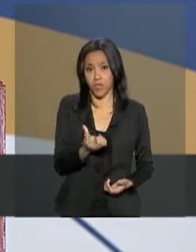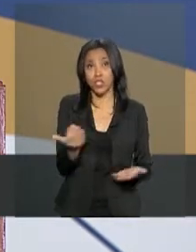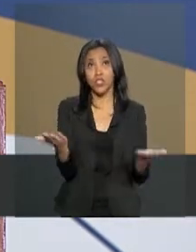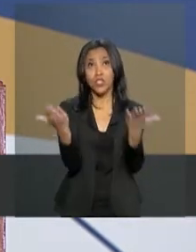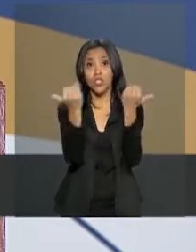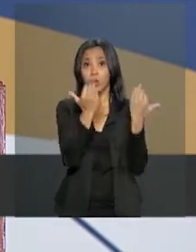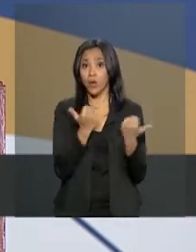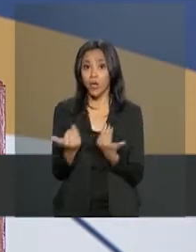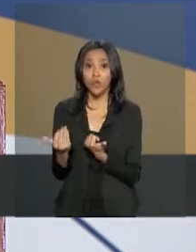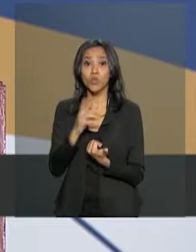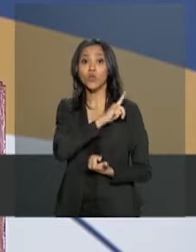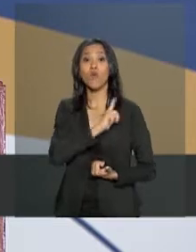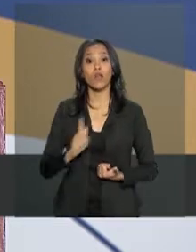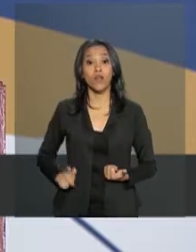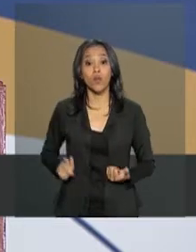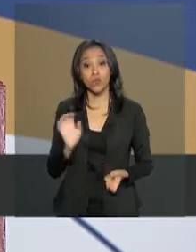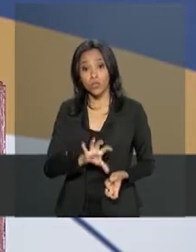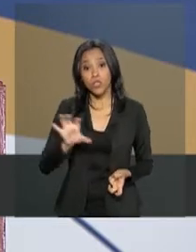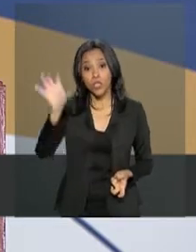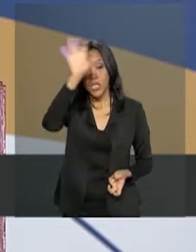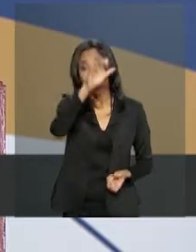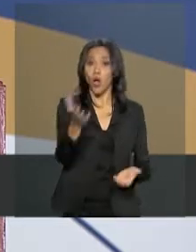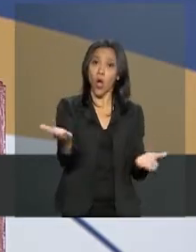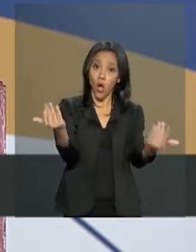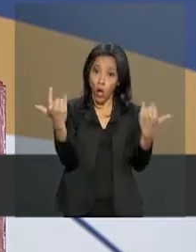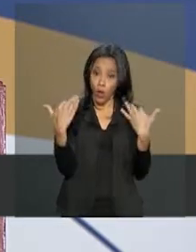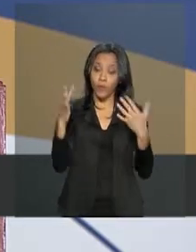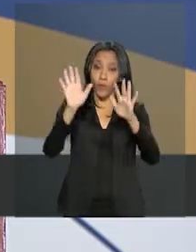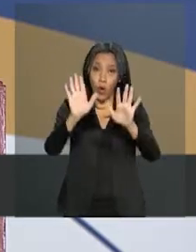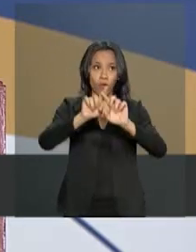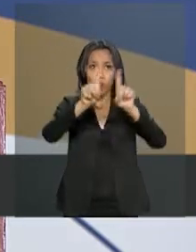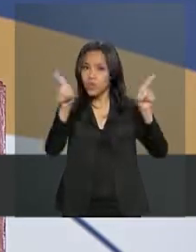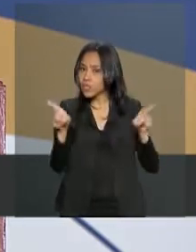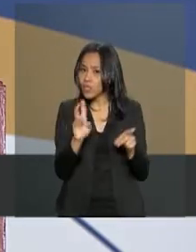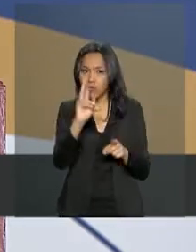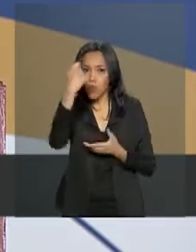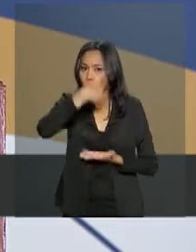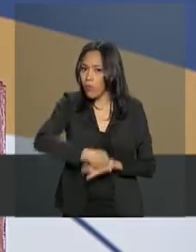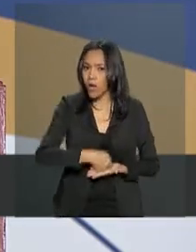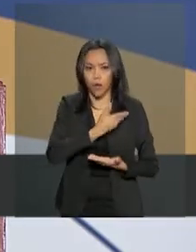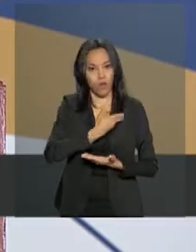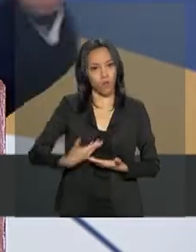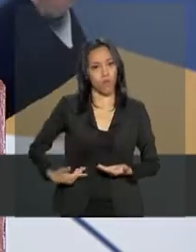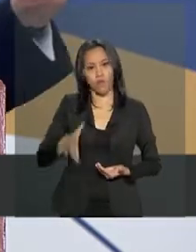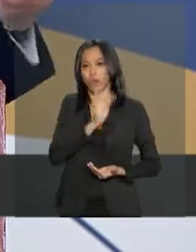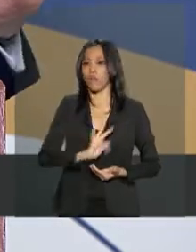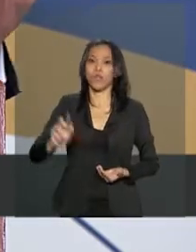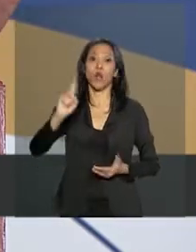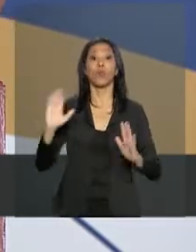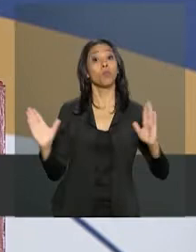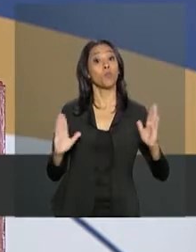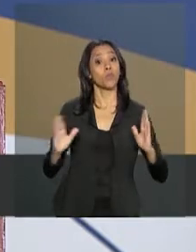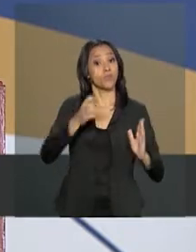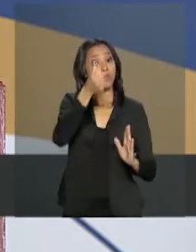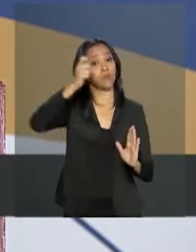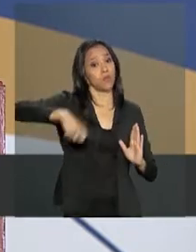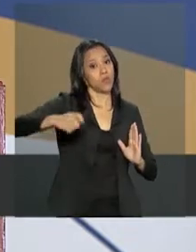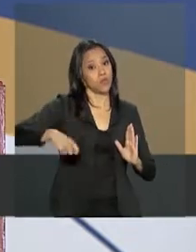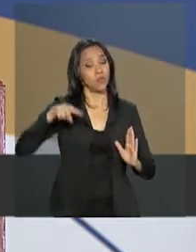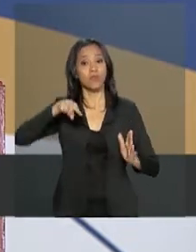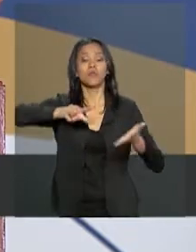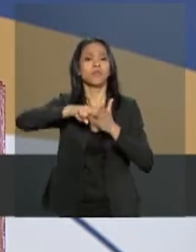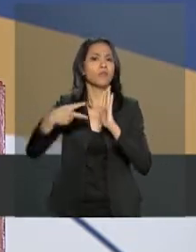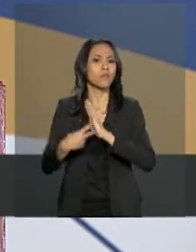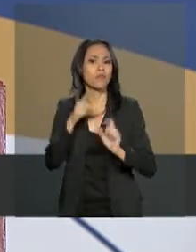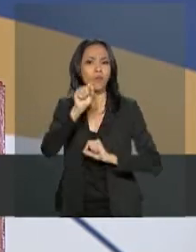e dissemos ok vocês não vão pagar nada da dívida que devem à união dura seis meses isso significou